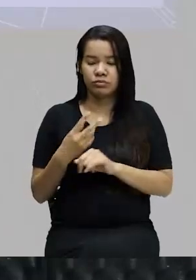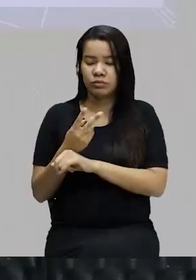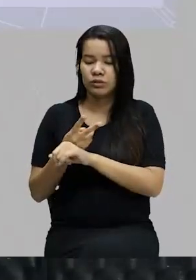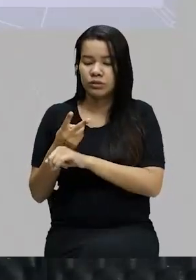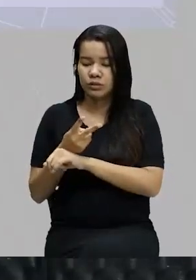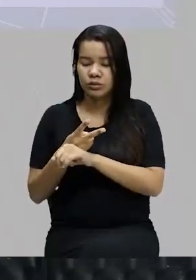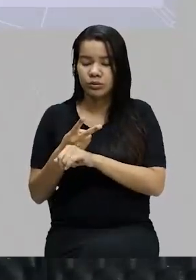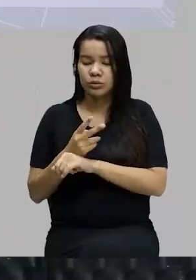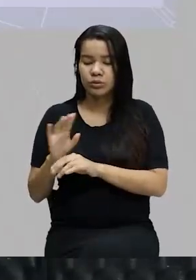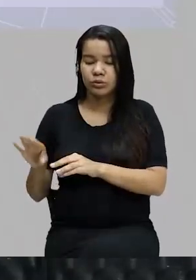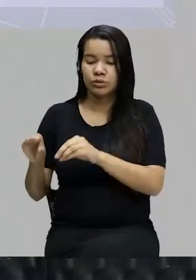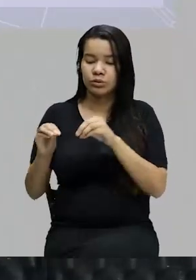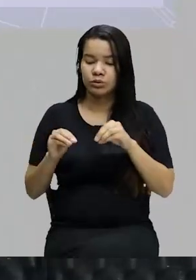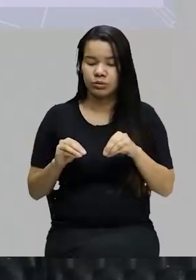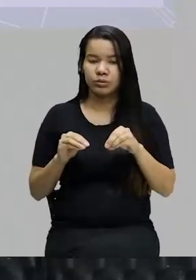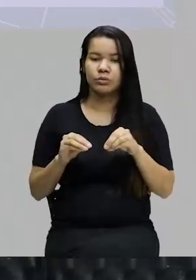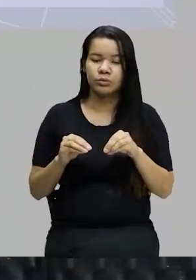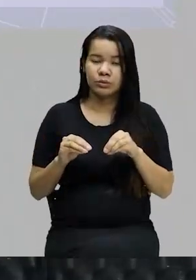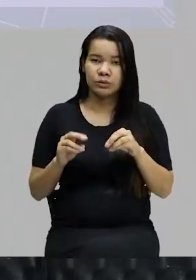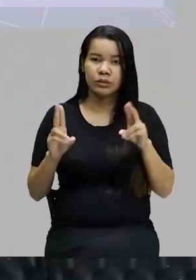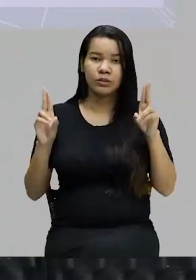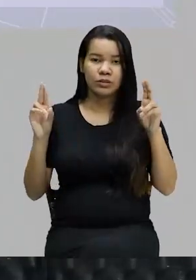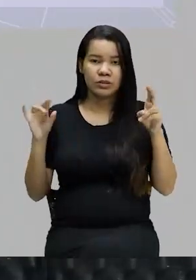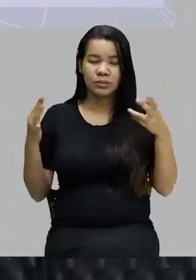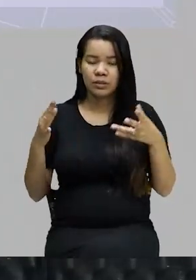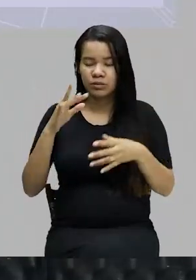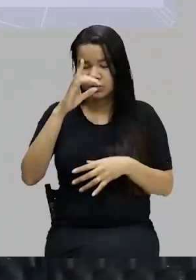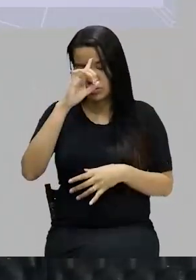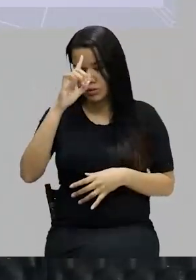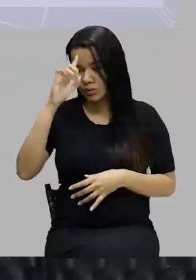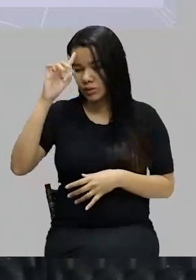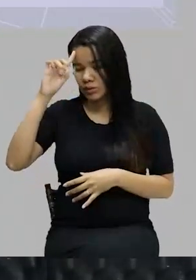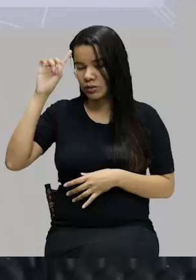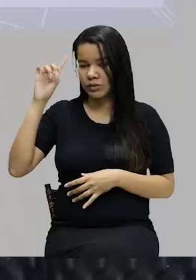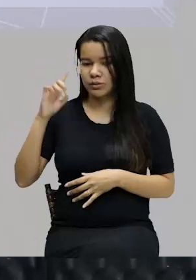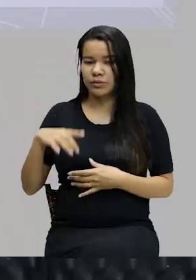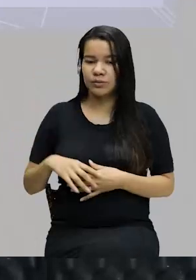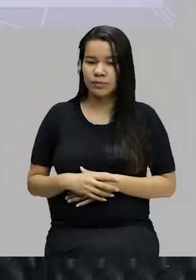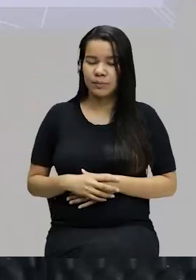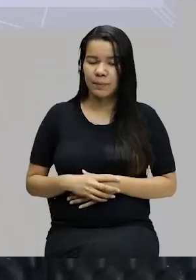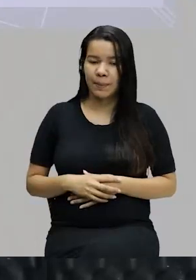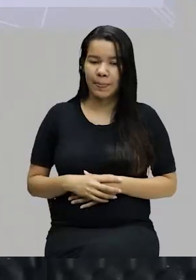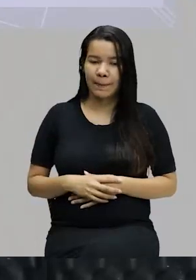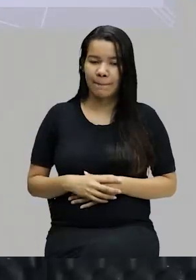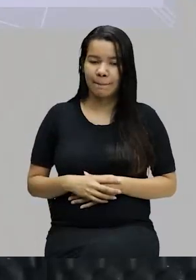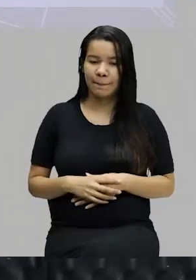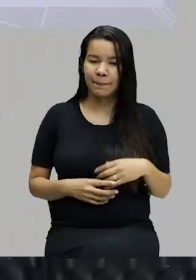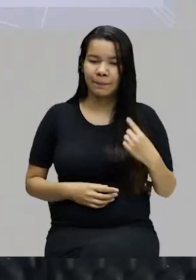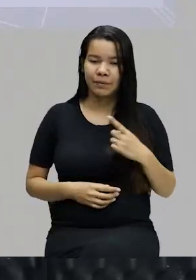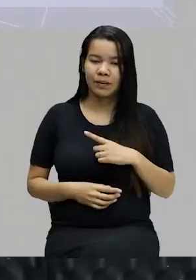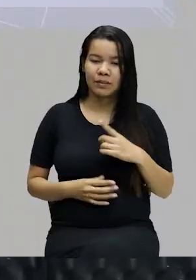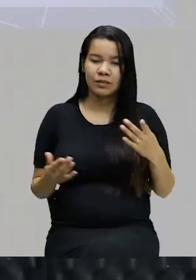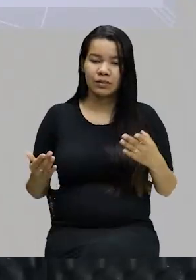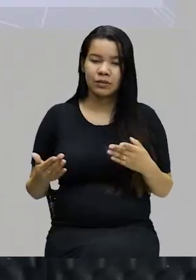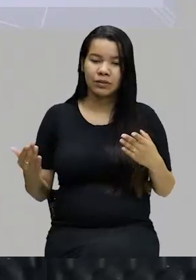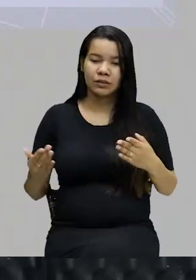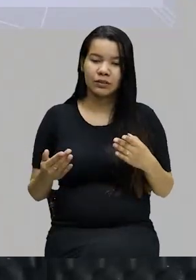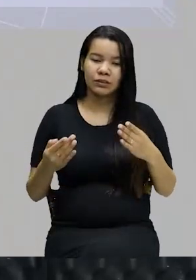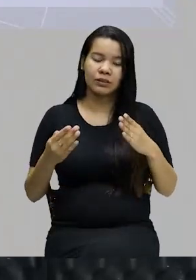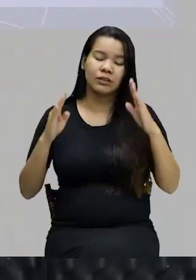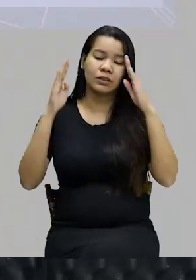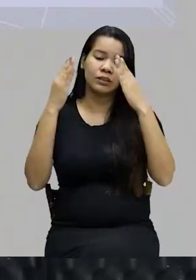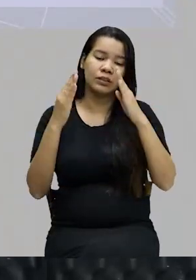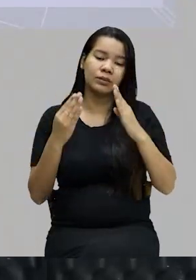aos sonetos. E as temáticas eram as temáticas mesmo do dia a dia, do cotidiano. Aqui nós vamos analisar um pouquinho do